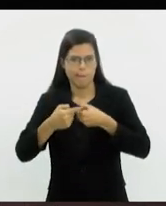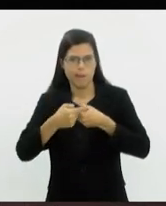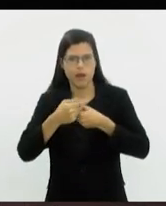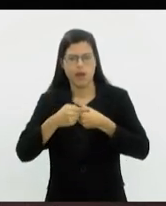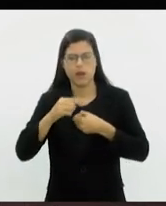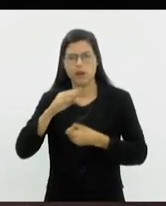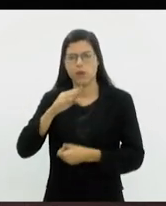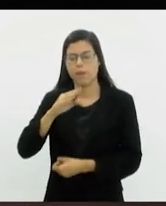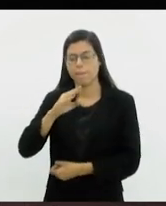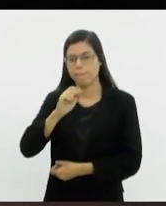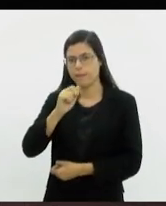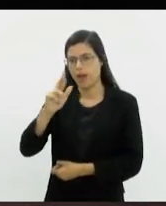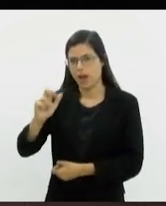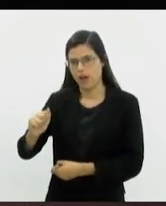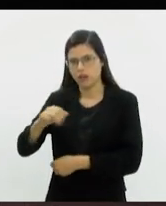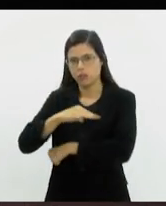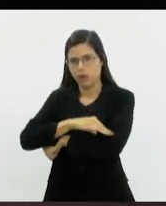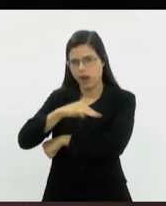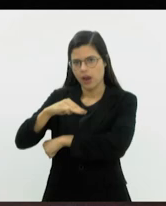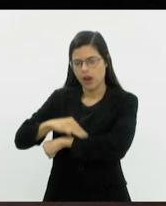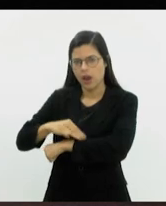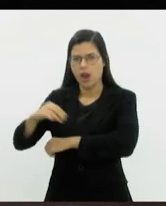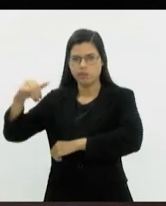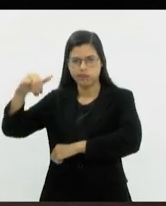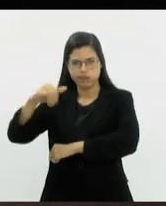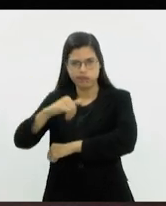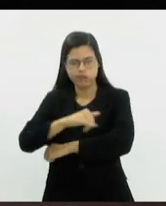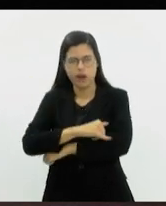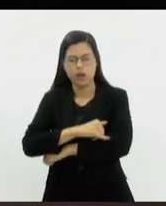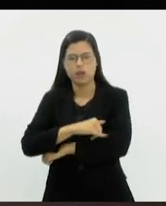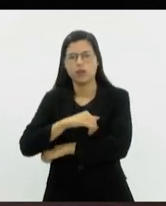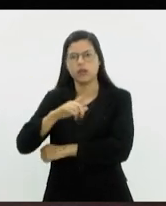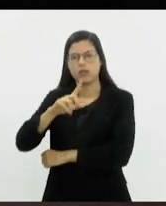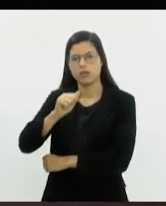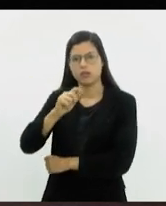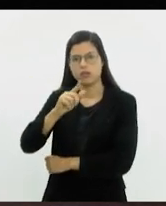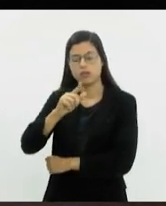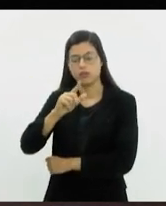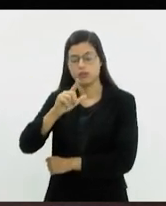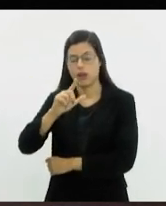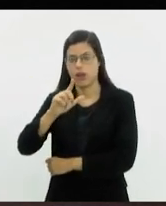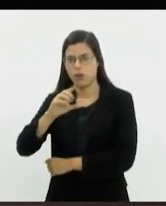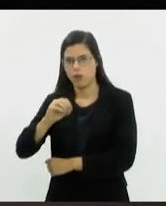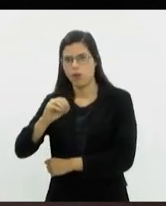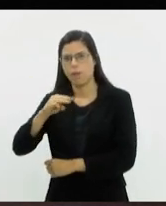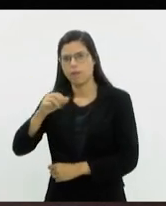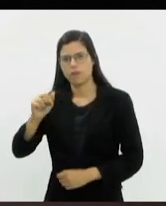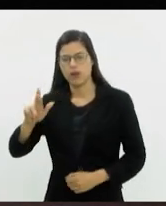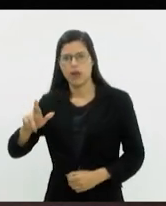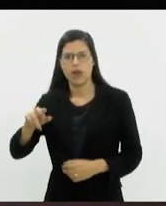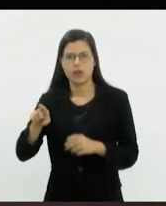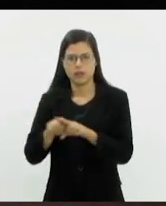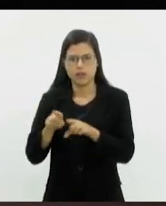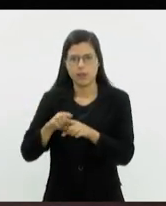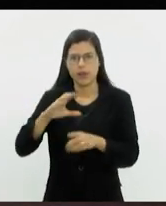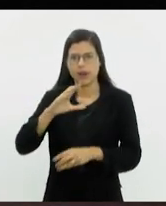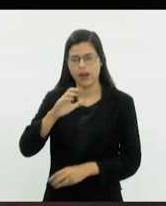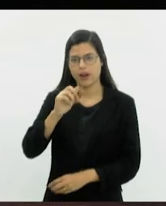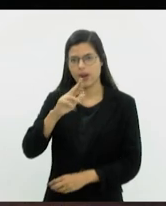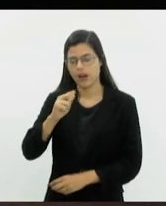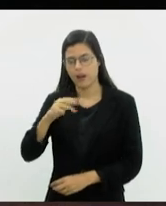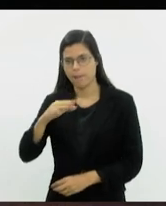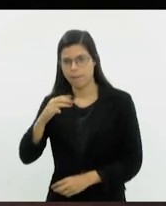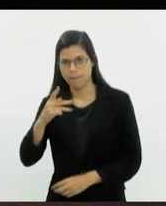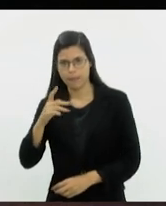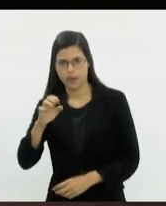Barra de Macaé, Aeroporto, Lagomar, as cidades vizinhas de Carapebus, Quissamã, Conceição de